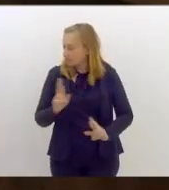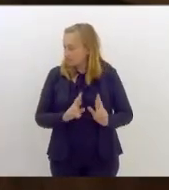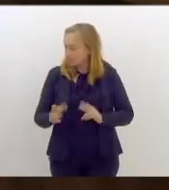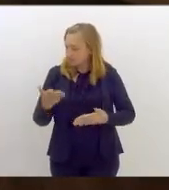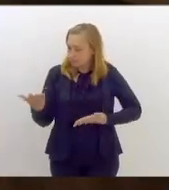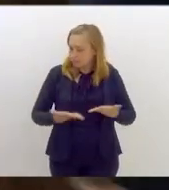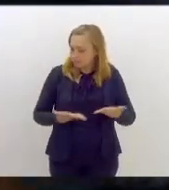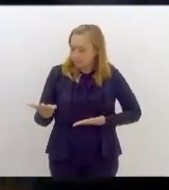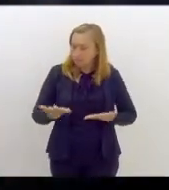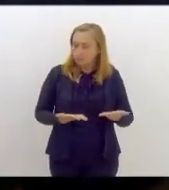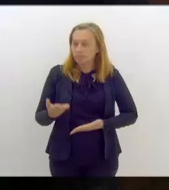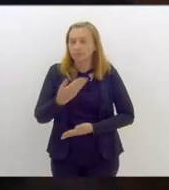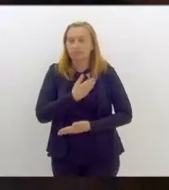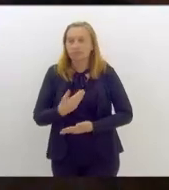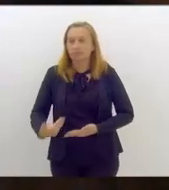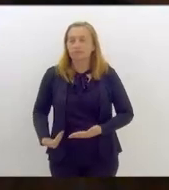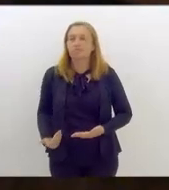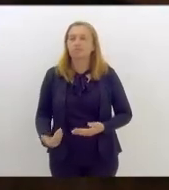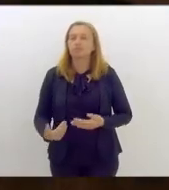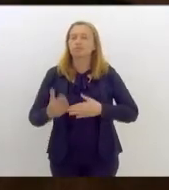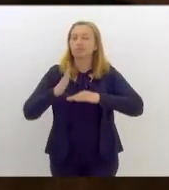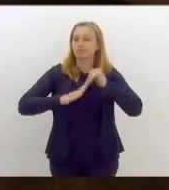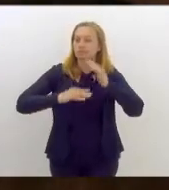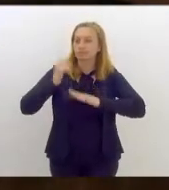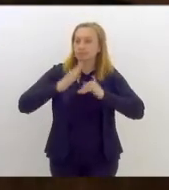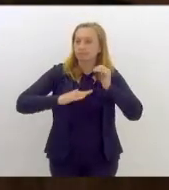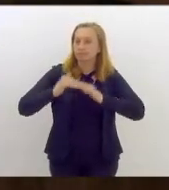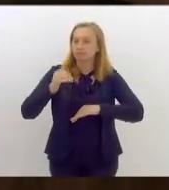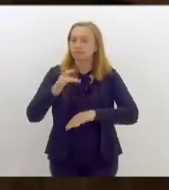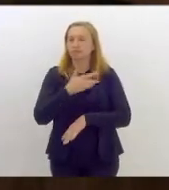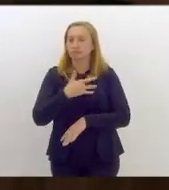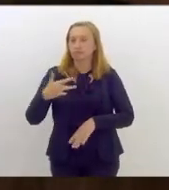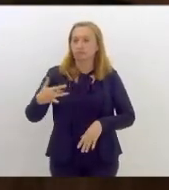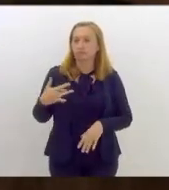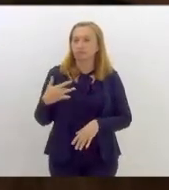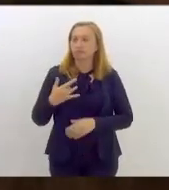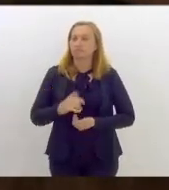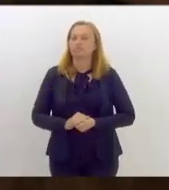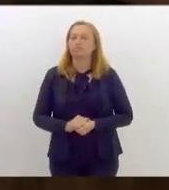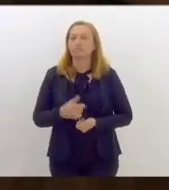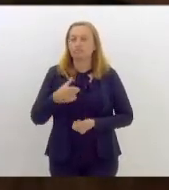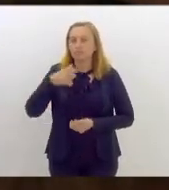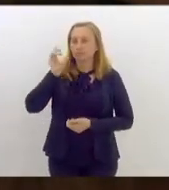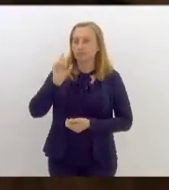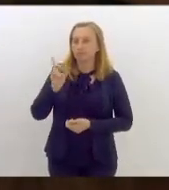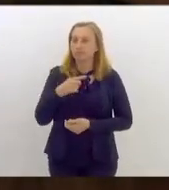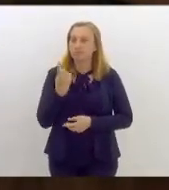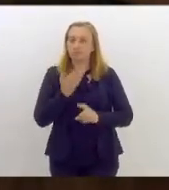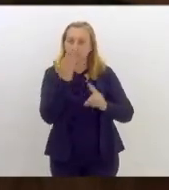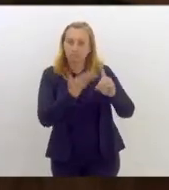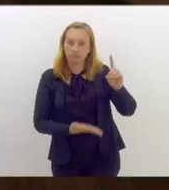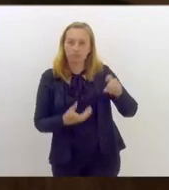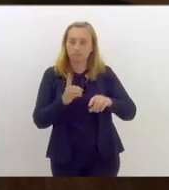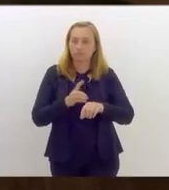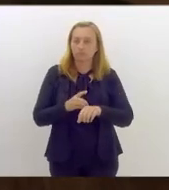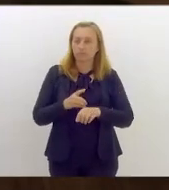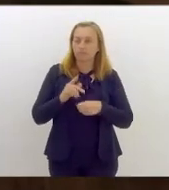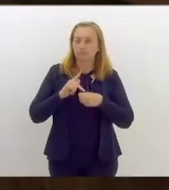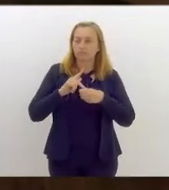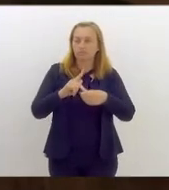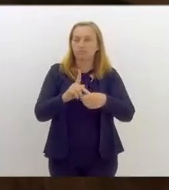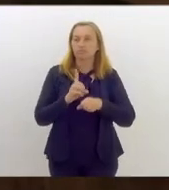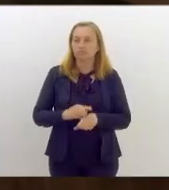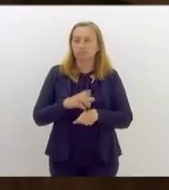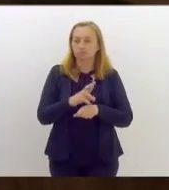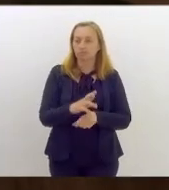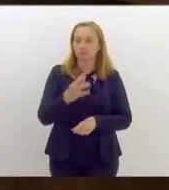aos profissionais de saúde dos hospitais federais. Quero saudar aqui ontem o nosso homenageado, o procurador Dr.